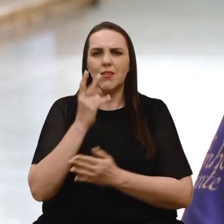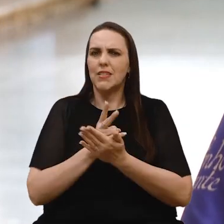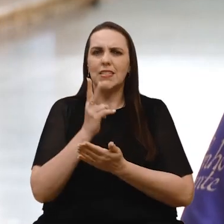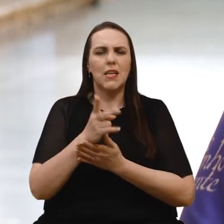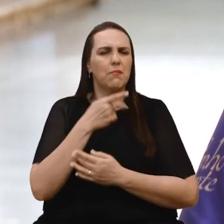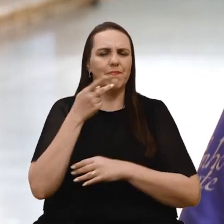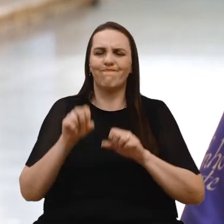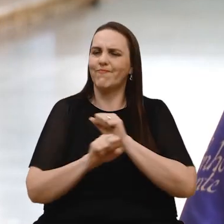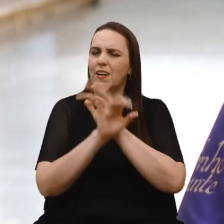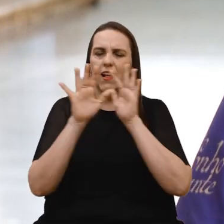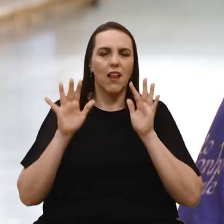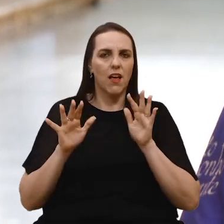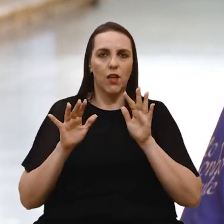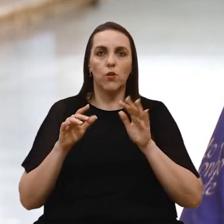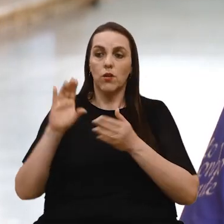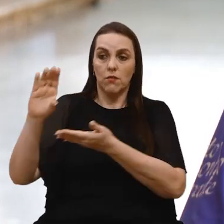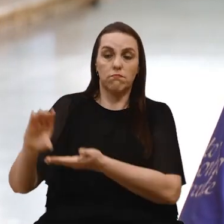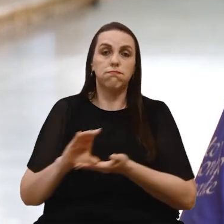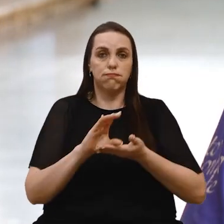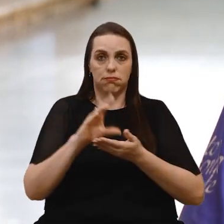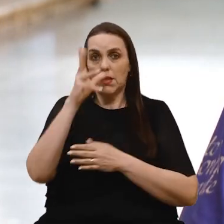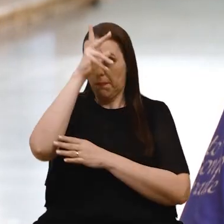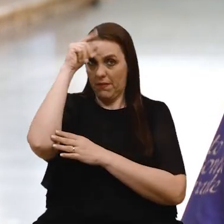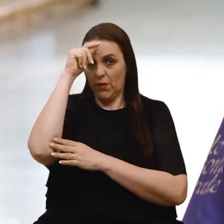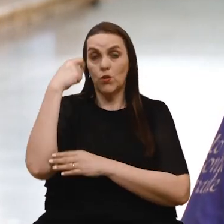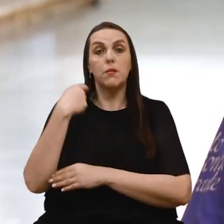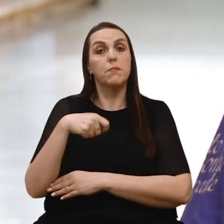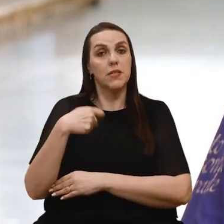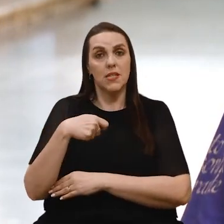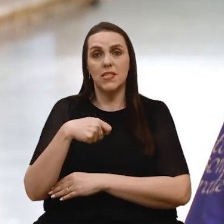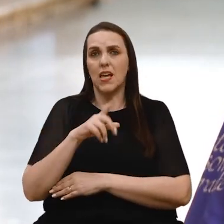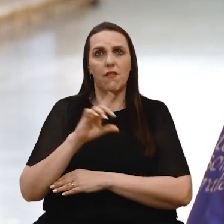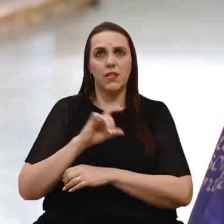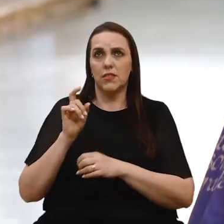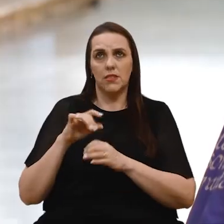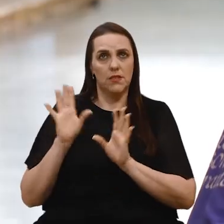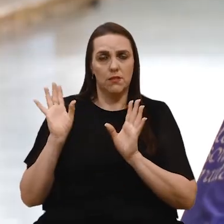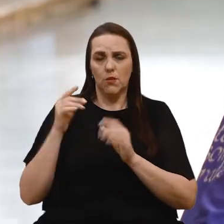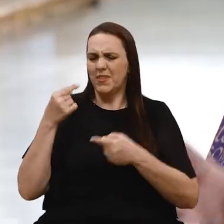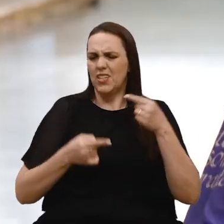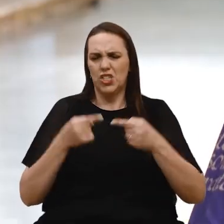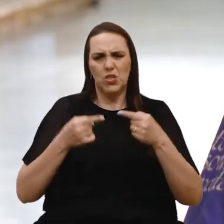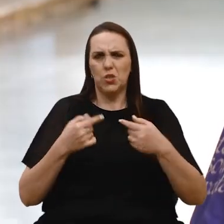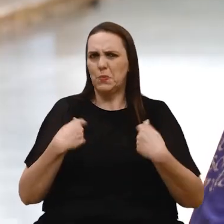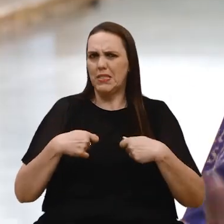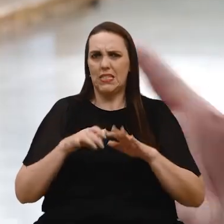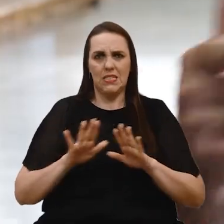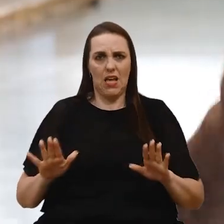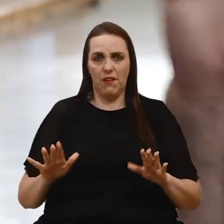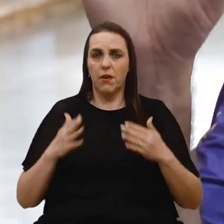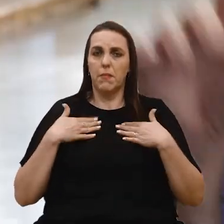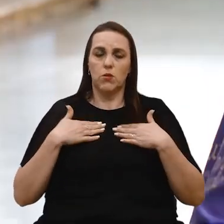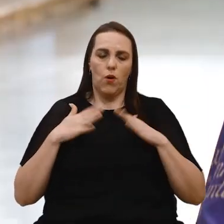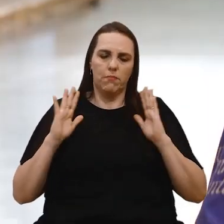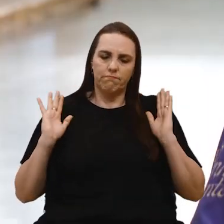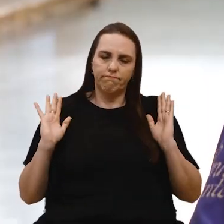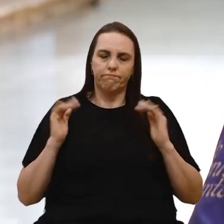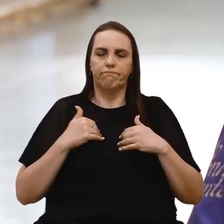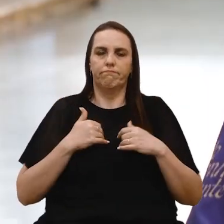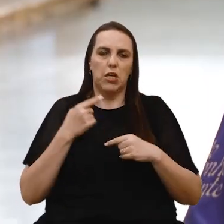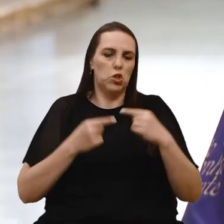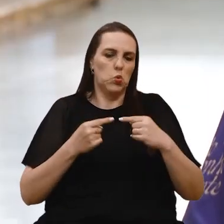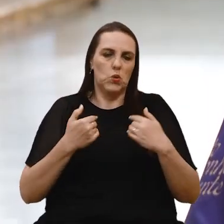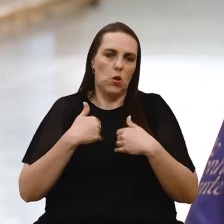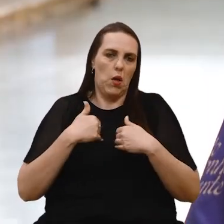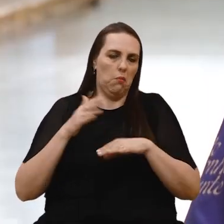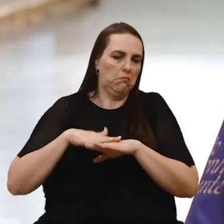sempre deixei isso muito claro, que o repasse da prefeitura deveria ser compulsório, não deveria ter muita discussão, mas isso não cabe a mim, obviamente,